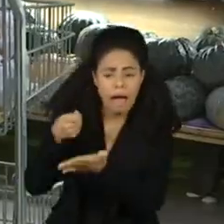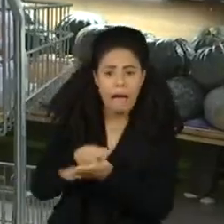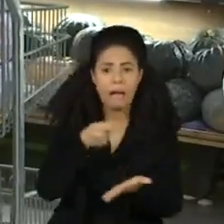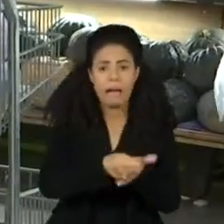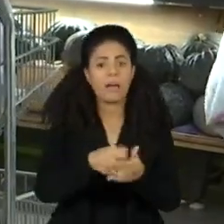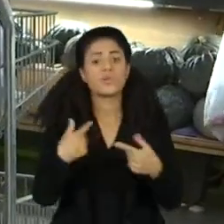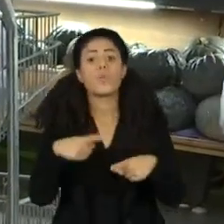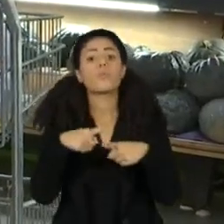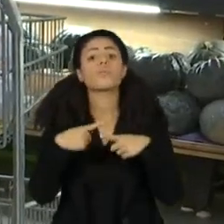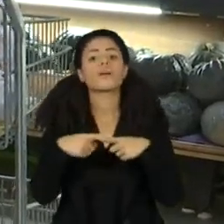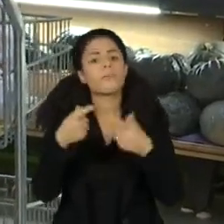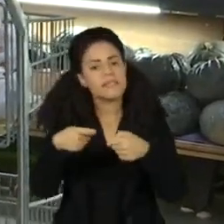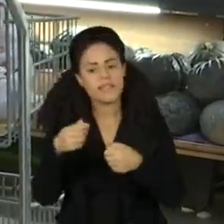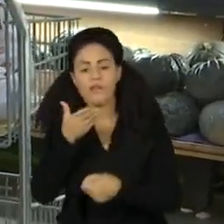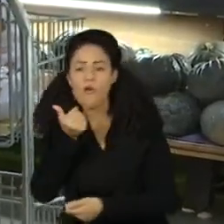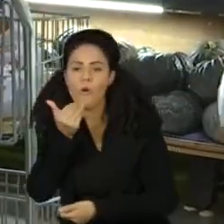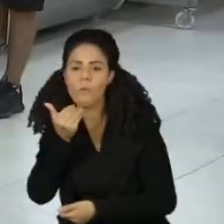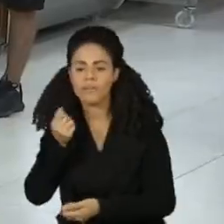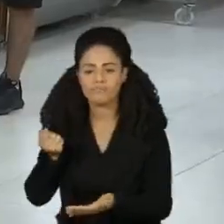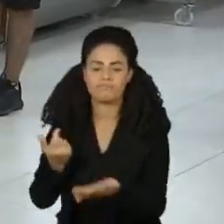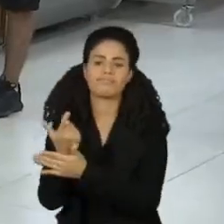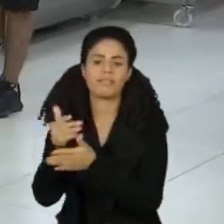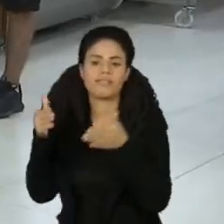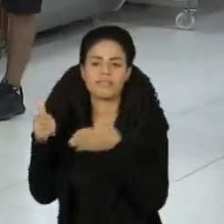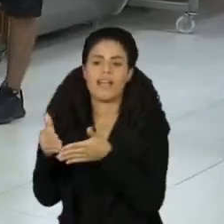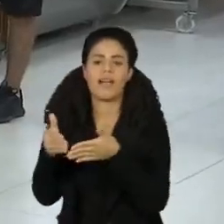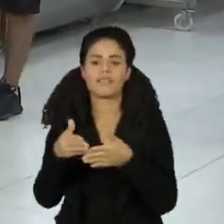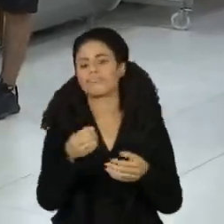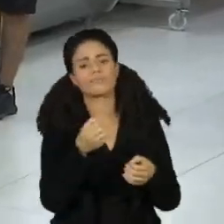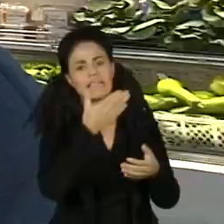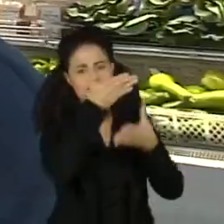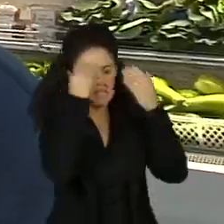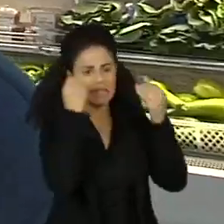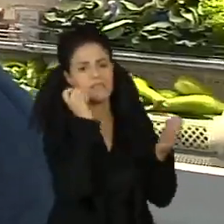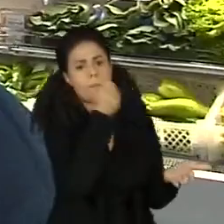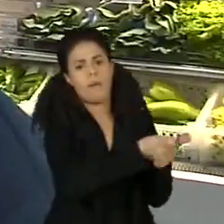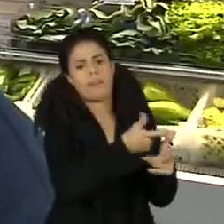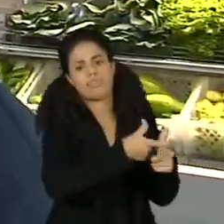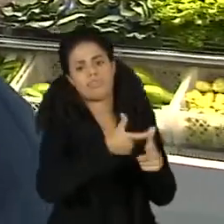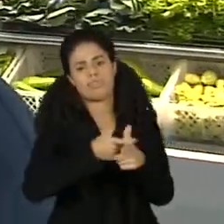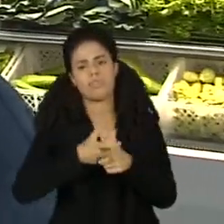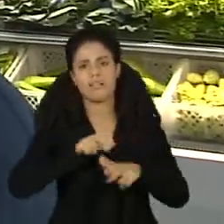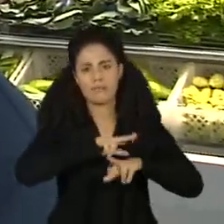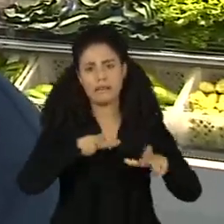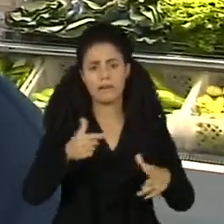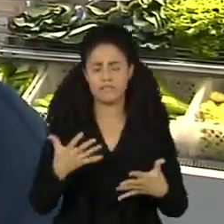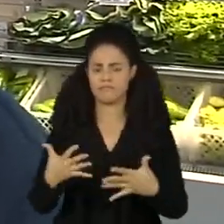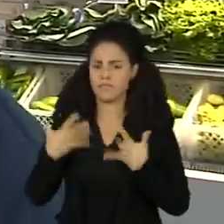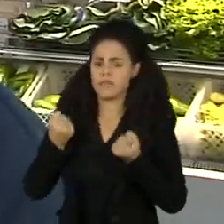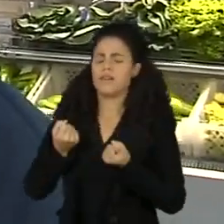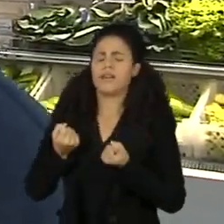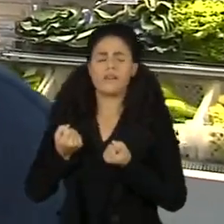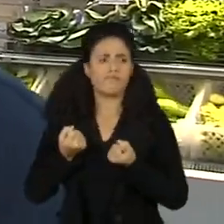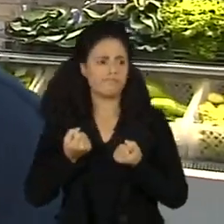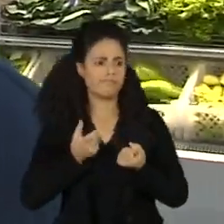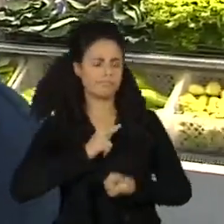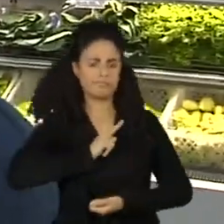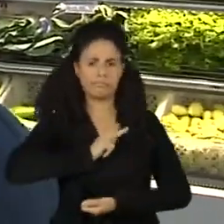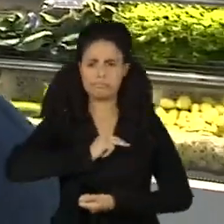com comida, segundo a Boa Vista, empresa de análise de crédito. Assustado, né? Com todo